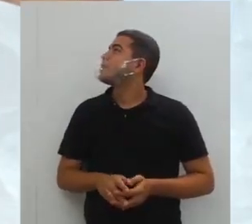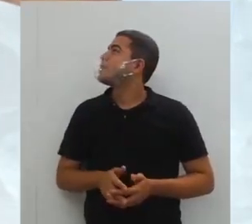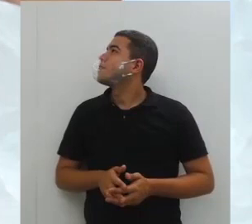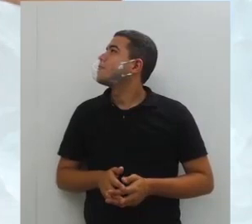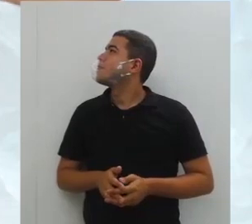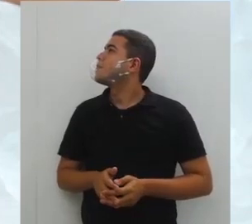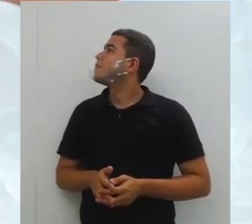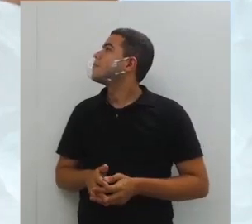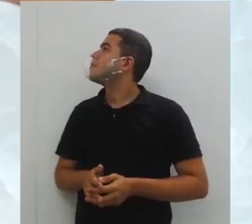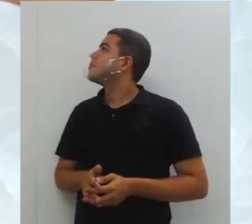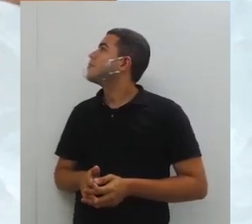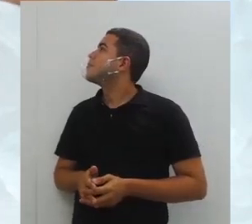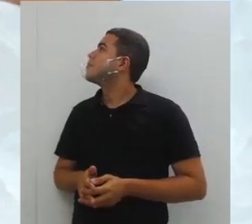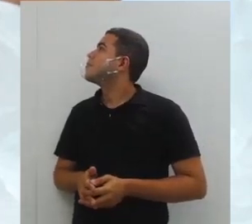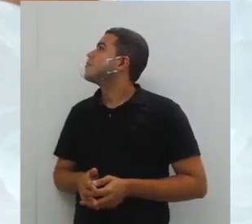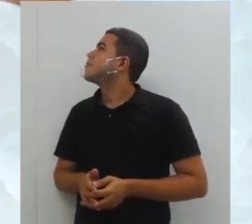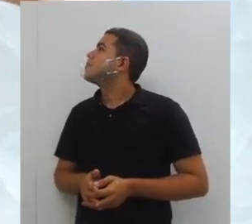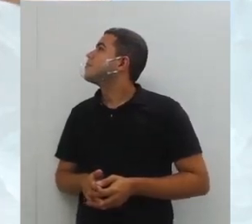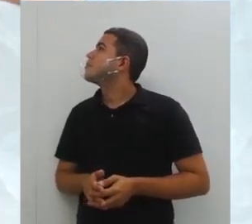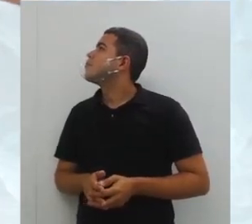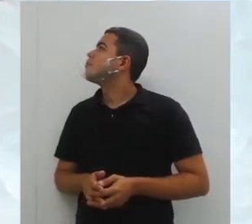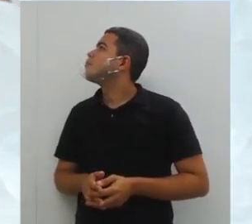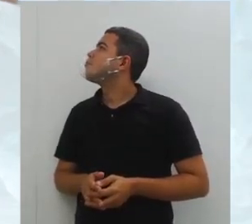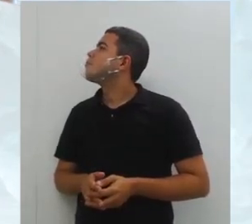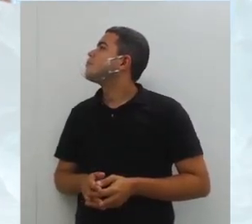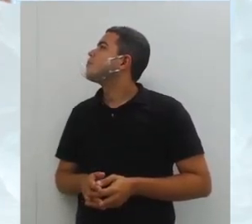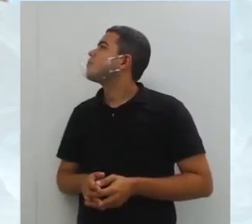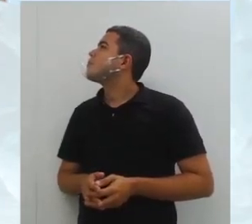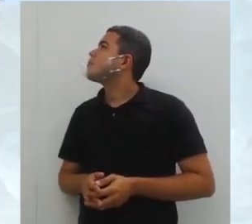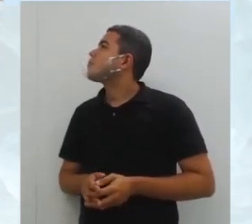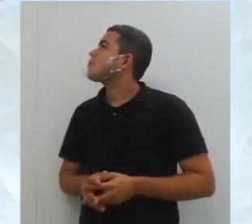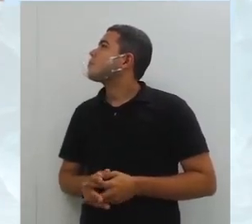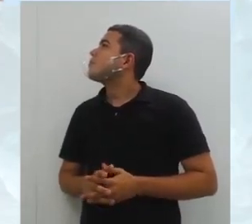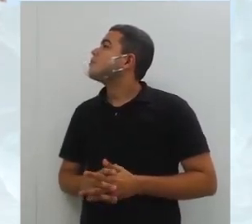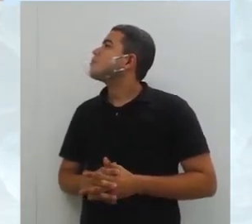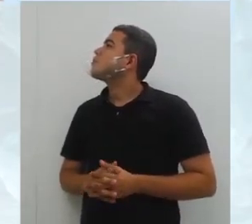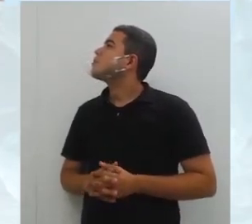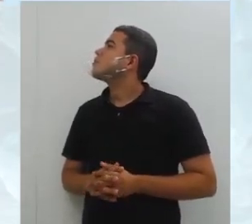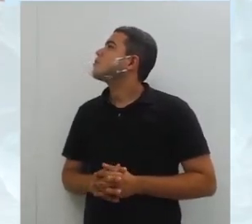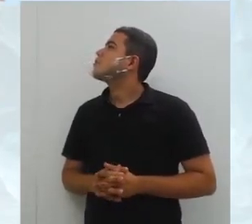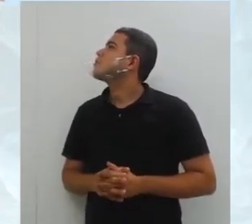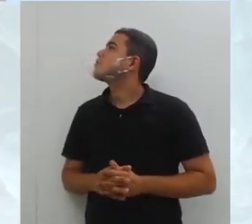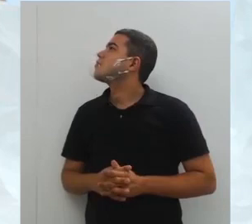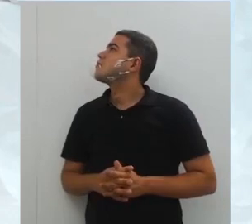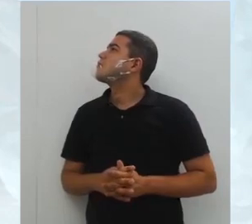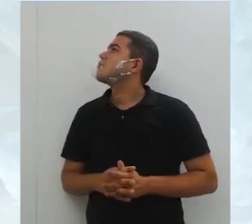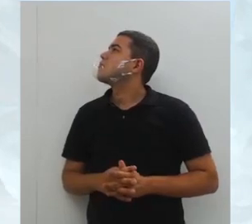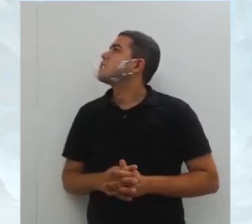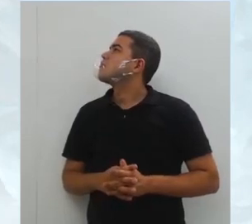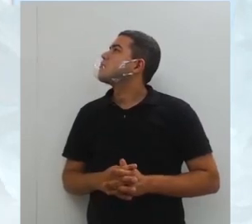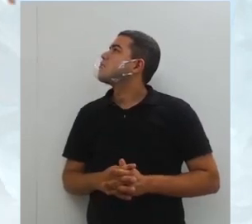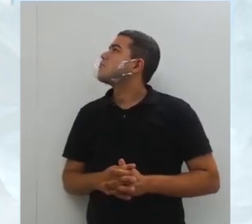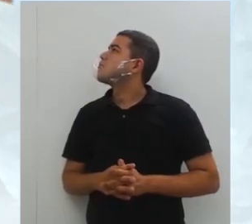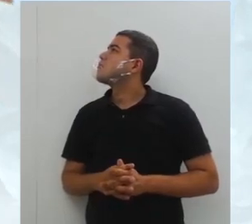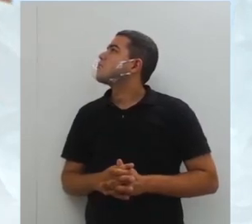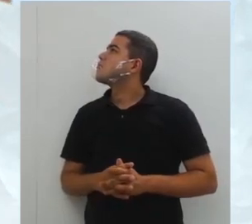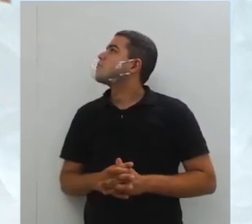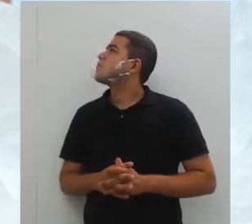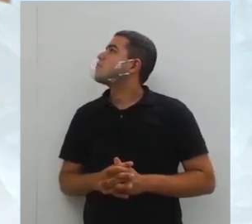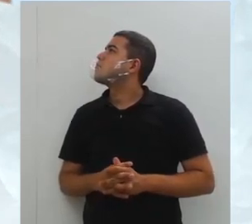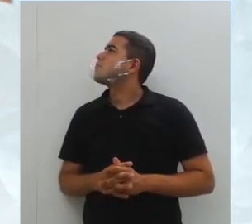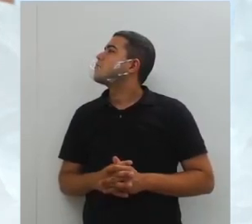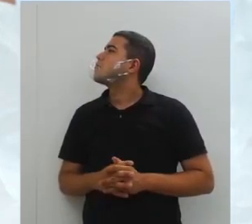No meio da azul, eu vou passar pro outro lado, cruzando a fitinha.